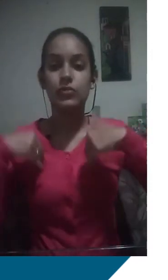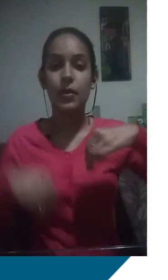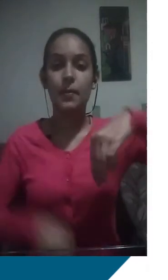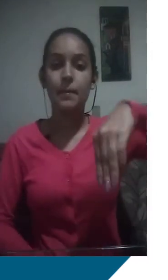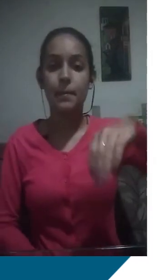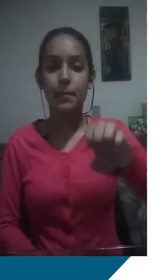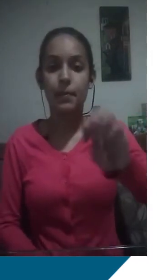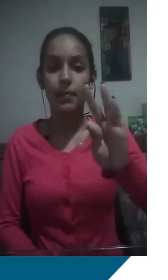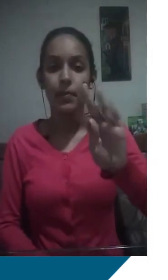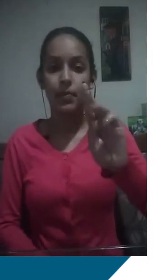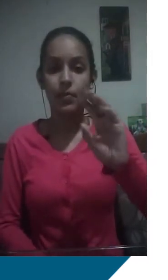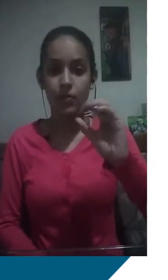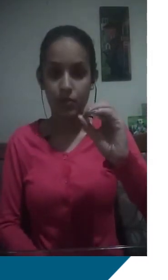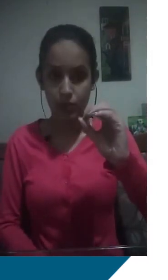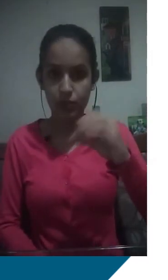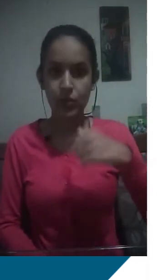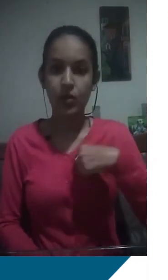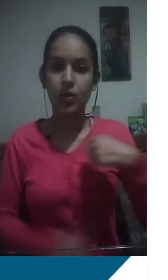Né?